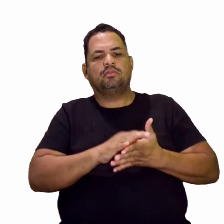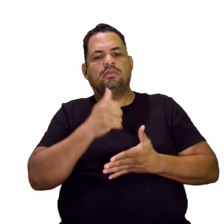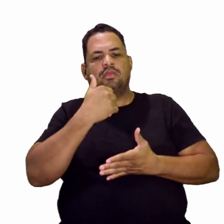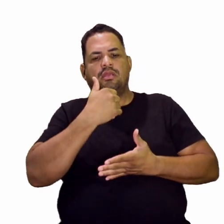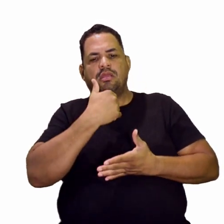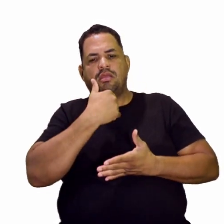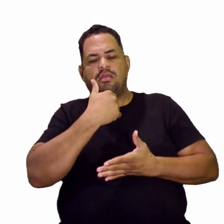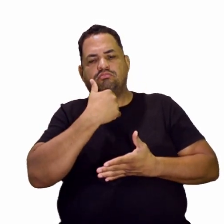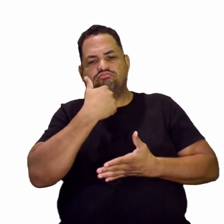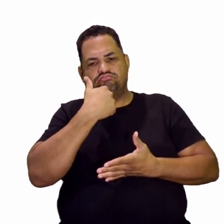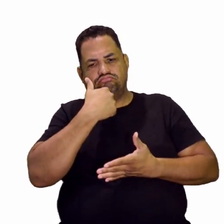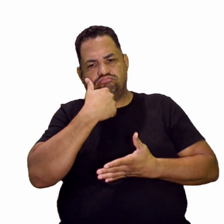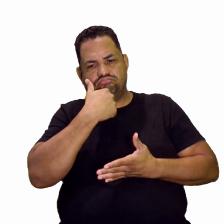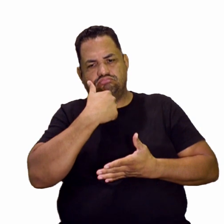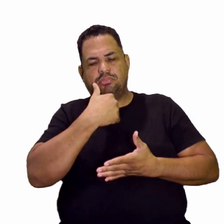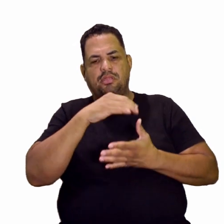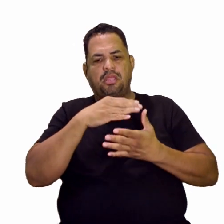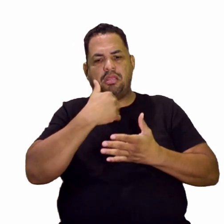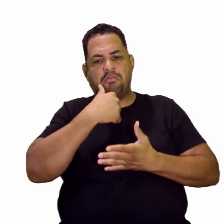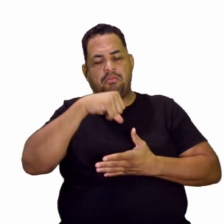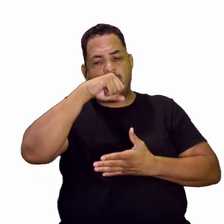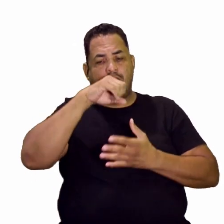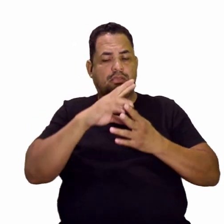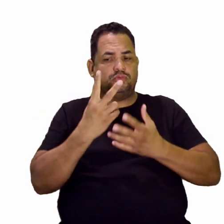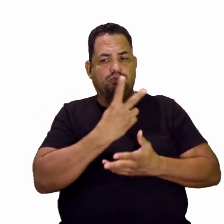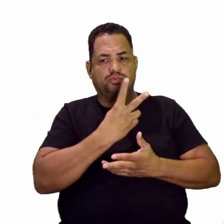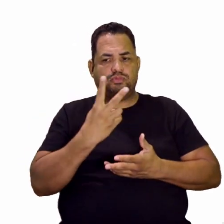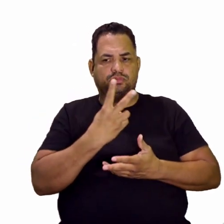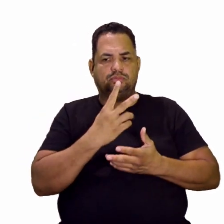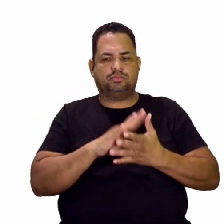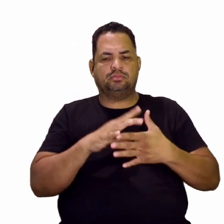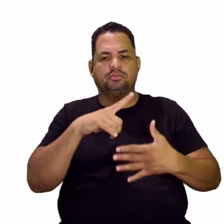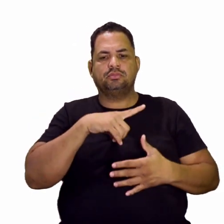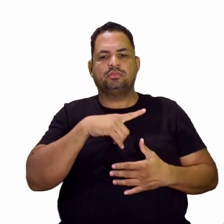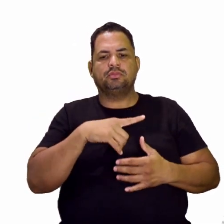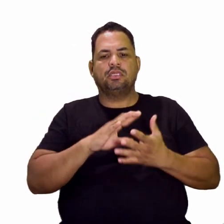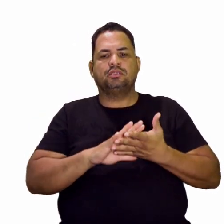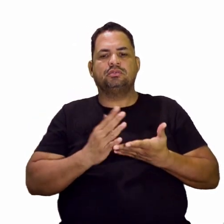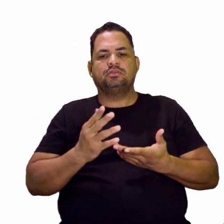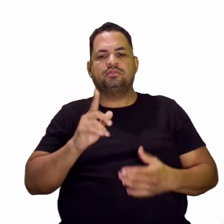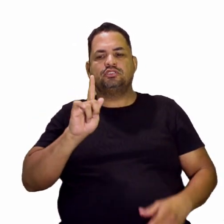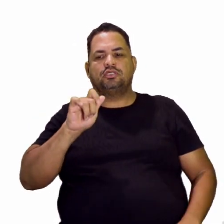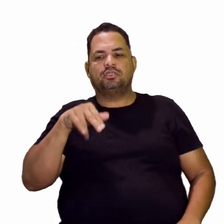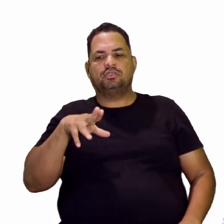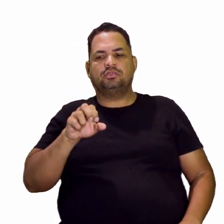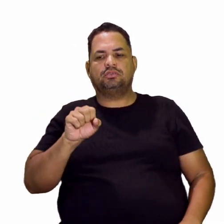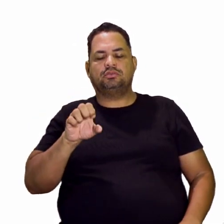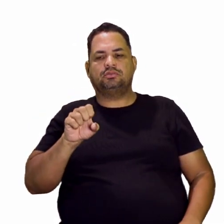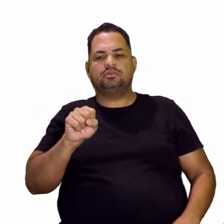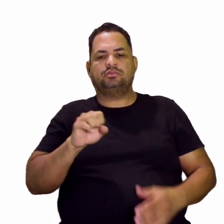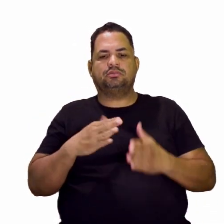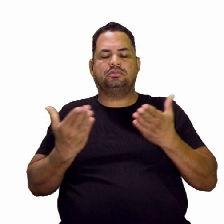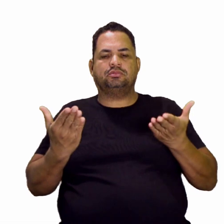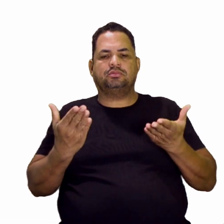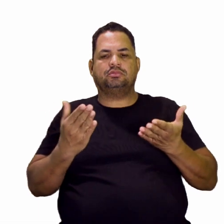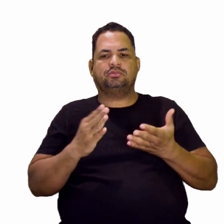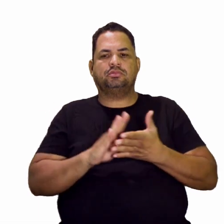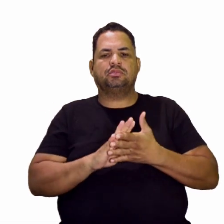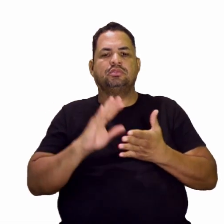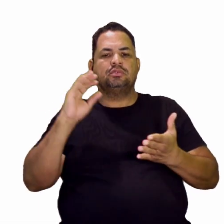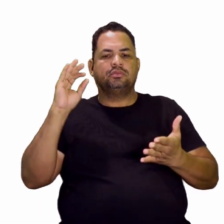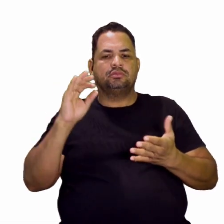porções de fatores que ele não sabia o que era, que hoje a gente sabe que são genes, né? Porções de fatores que